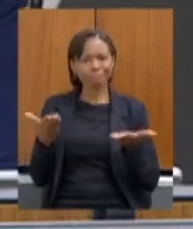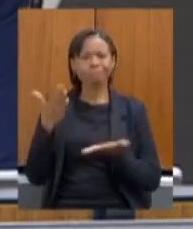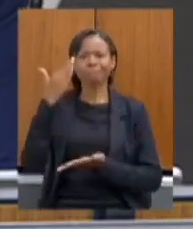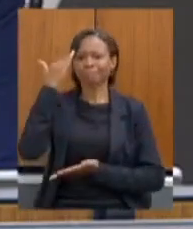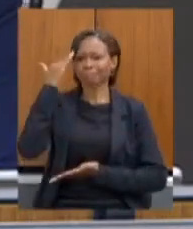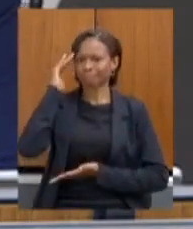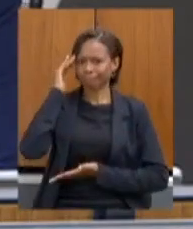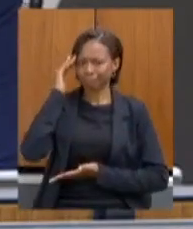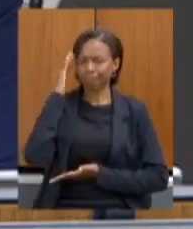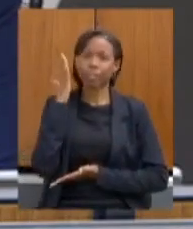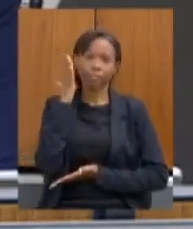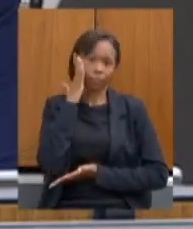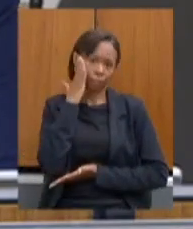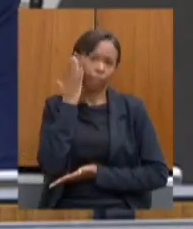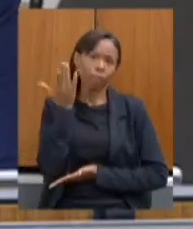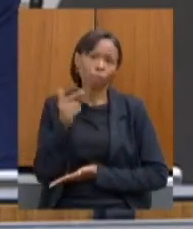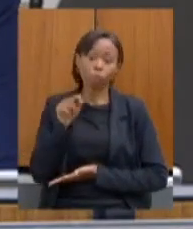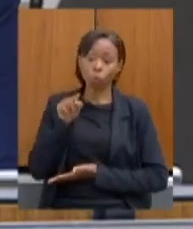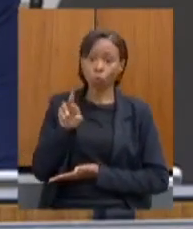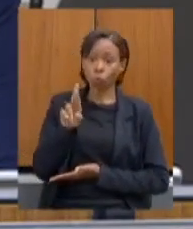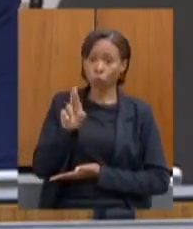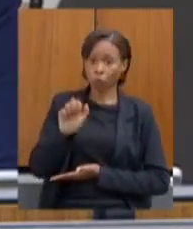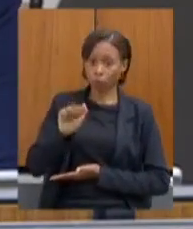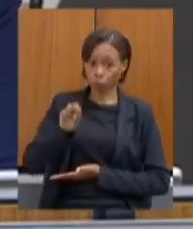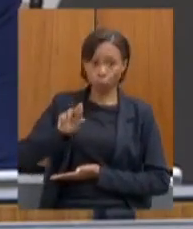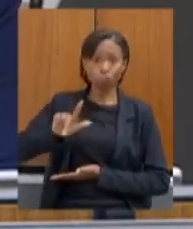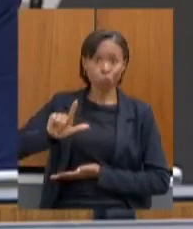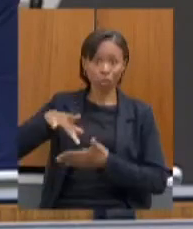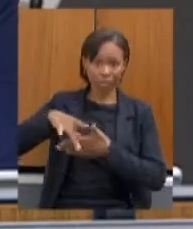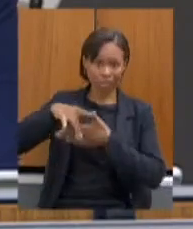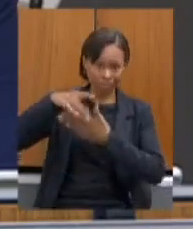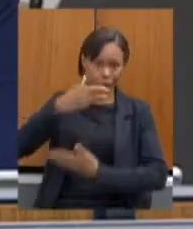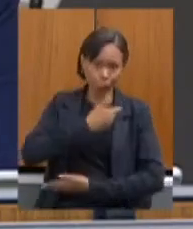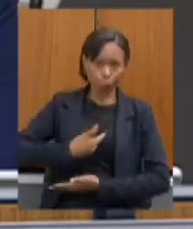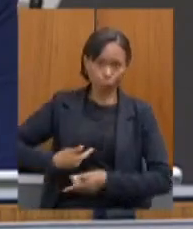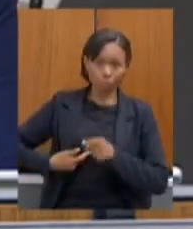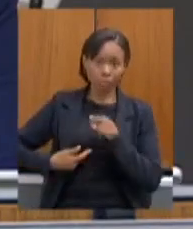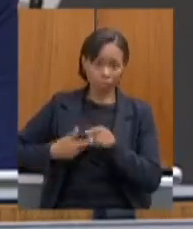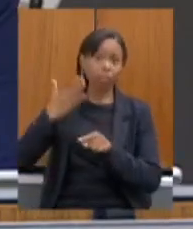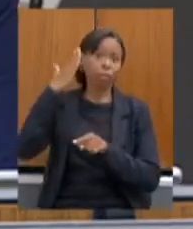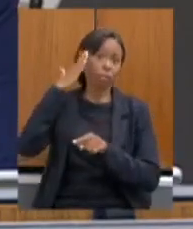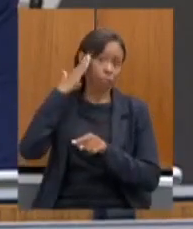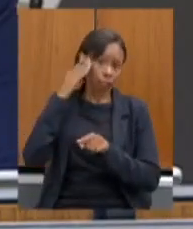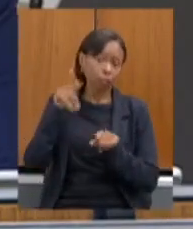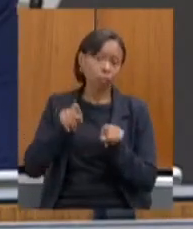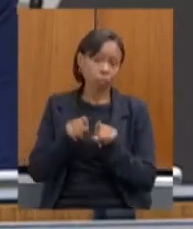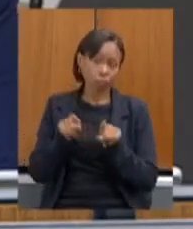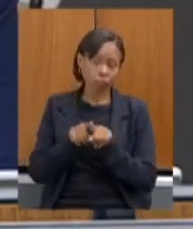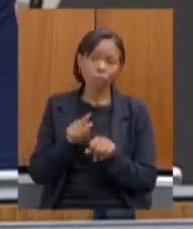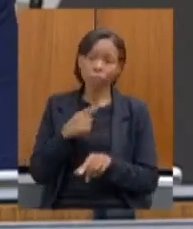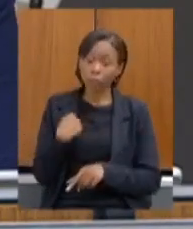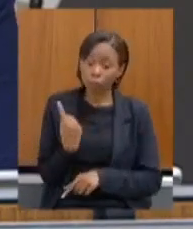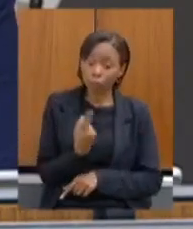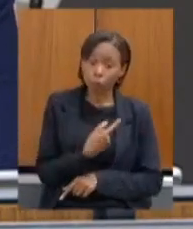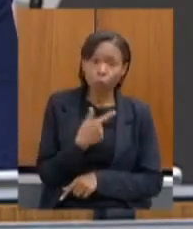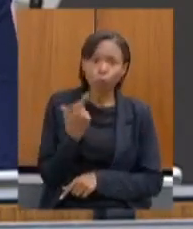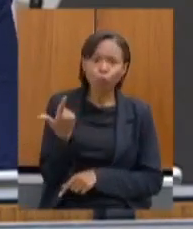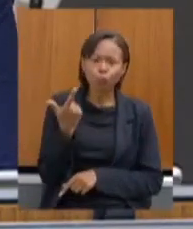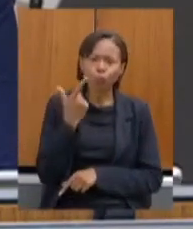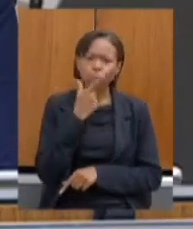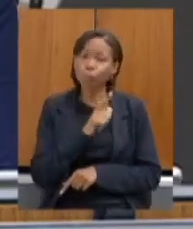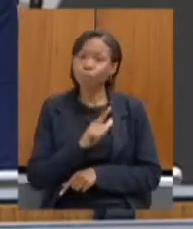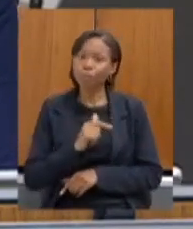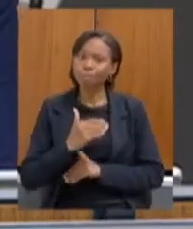enxerga, acho que o nosso líder, Raul Belém, também vê isso na prática, como que nós estamos conseguindo construir